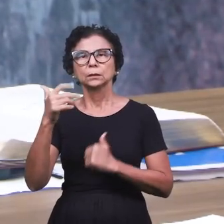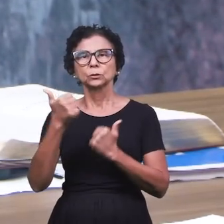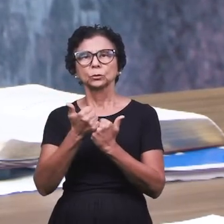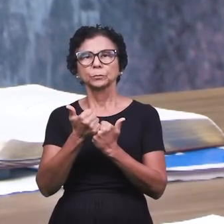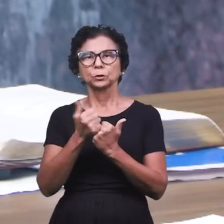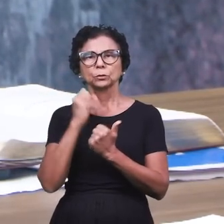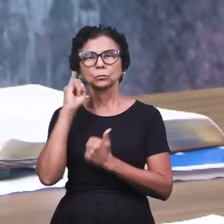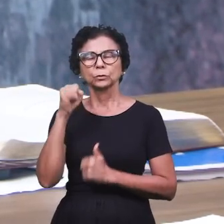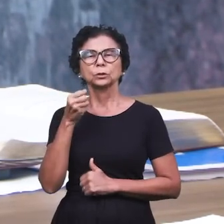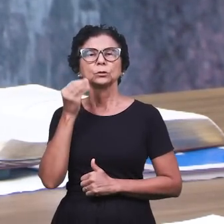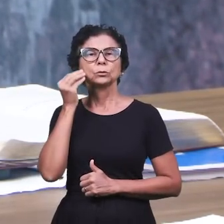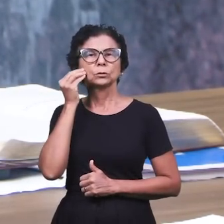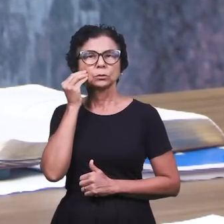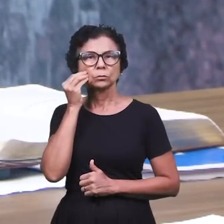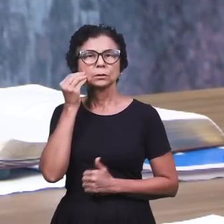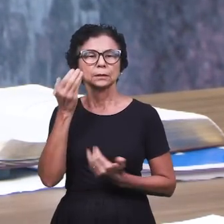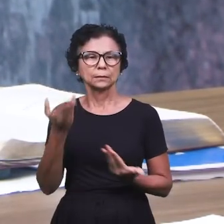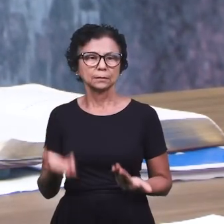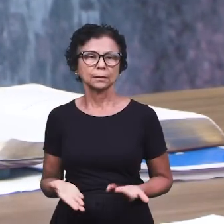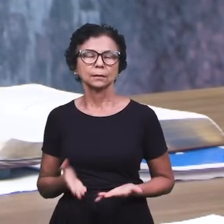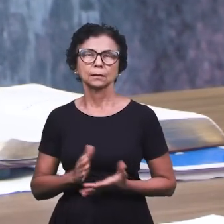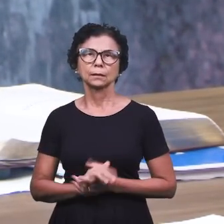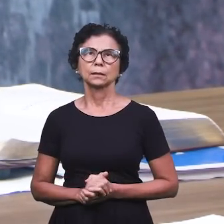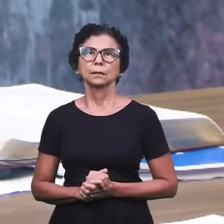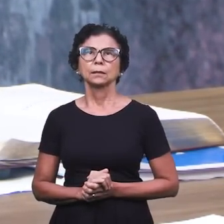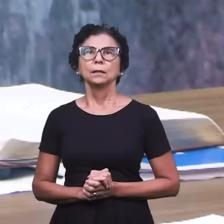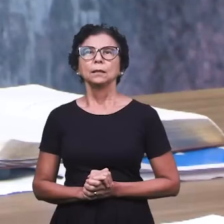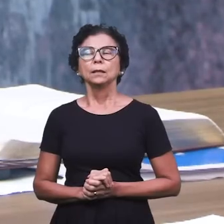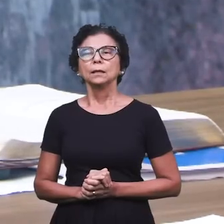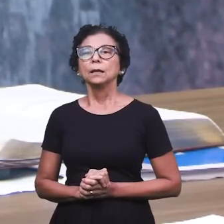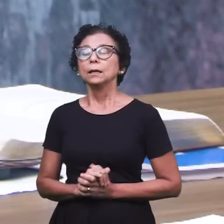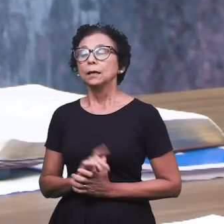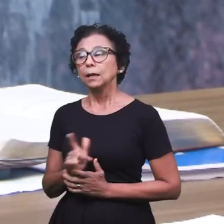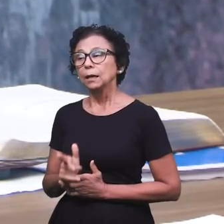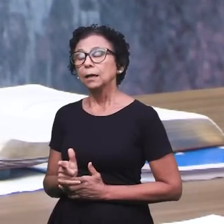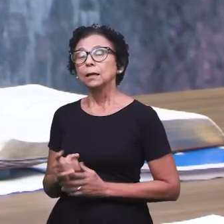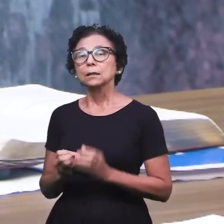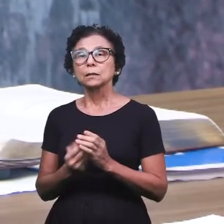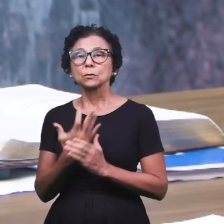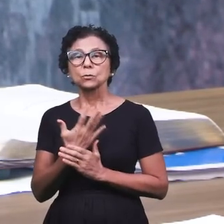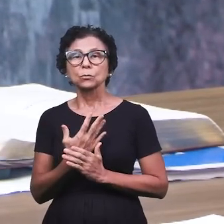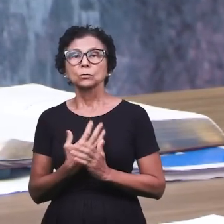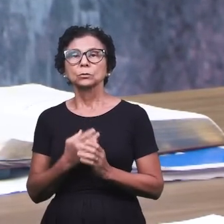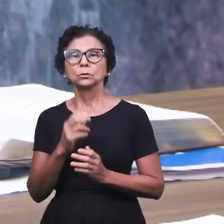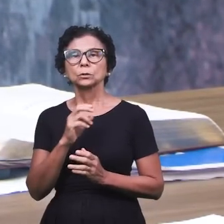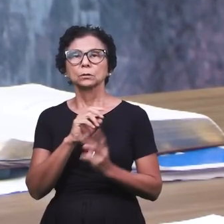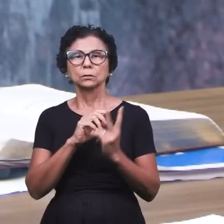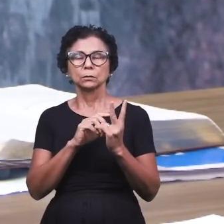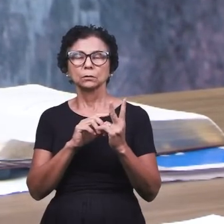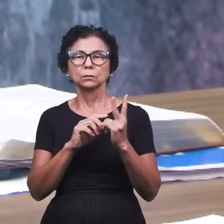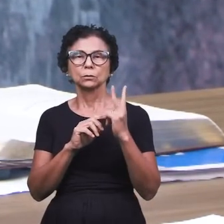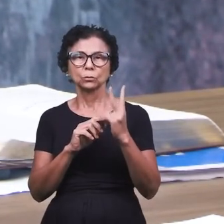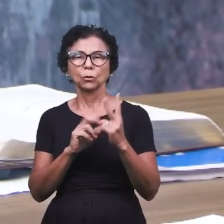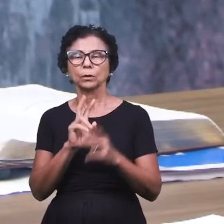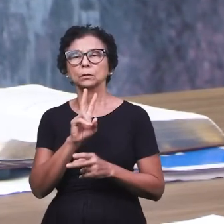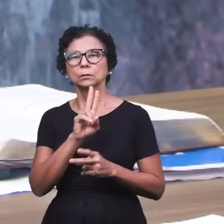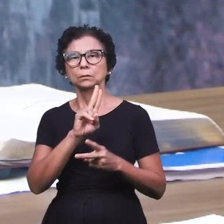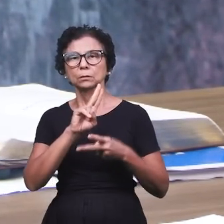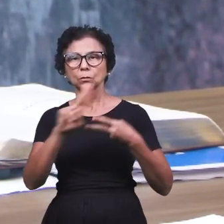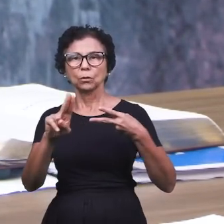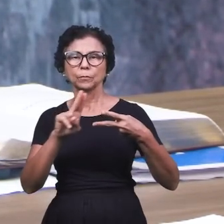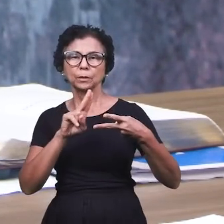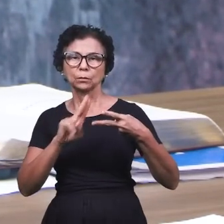porque são colocados diante do Senhor 2 nomes, né? Aqui no livro de Atos, capítulo